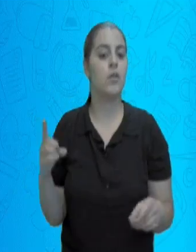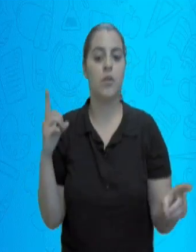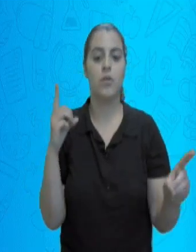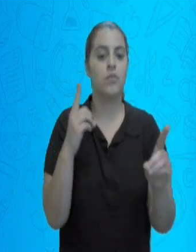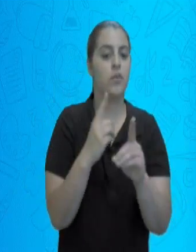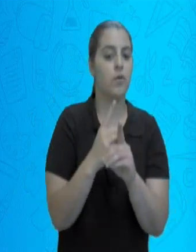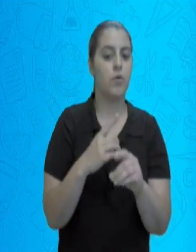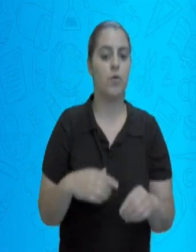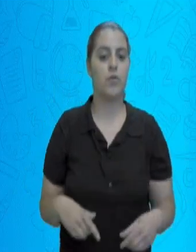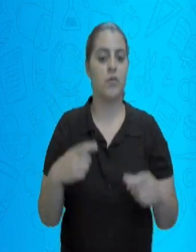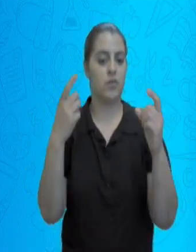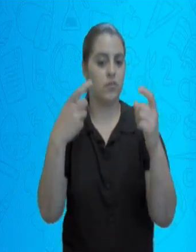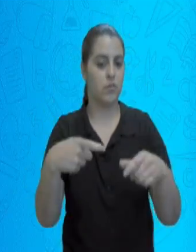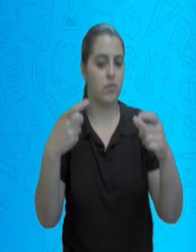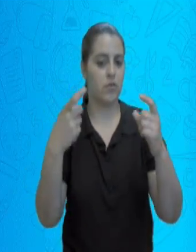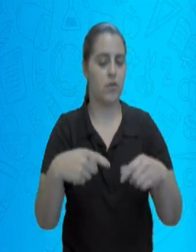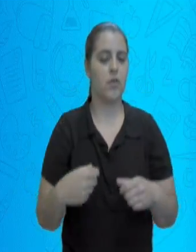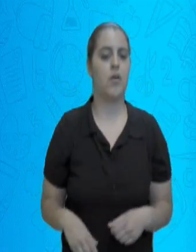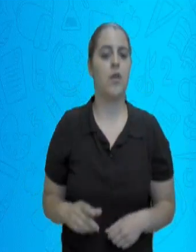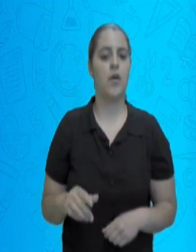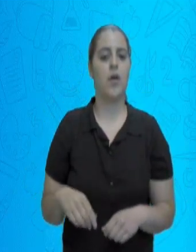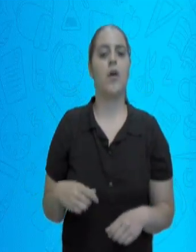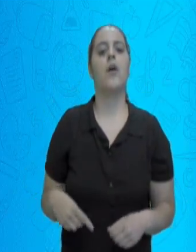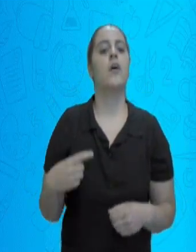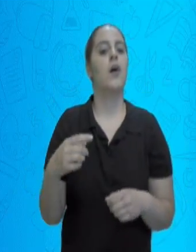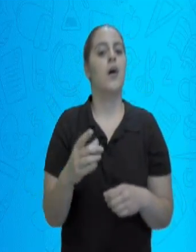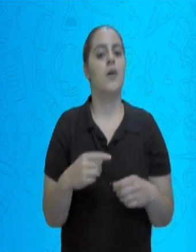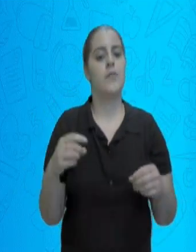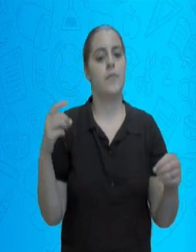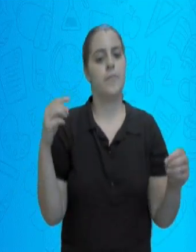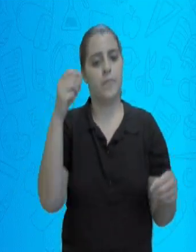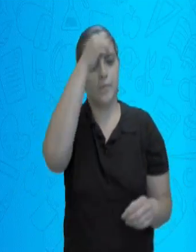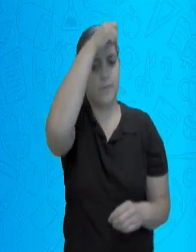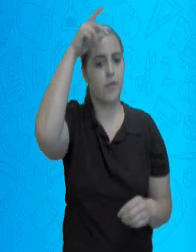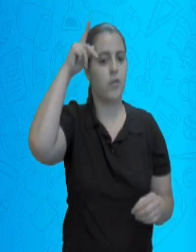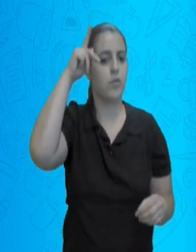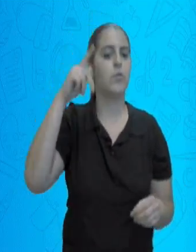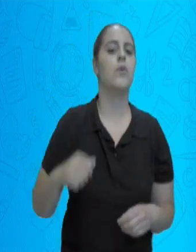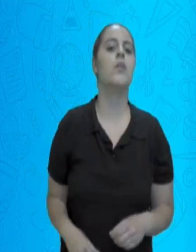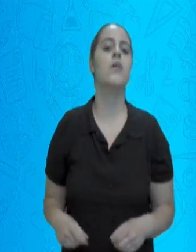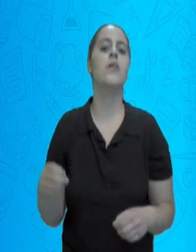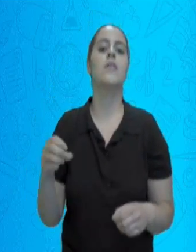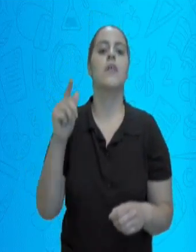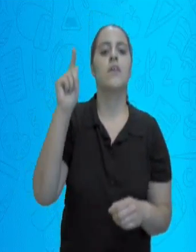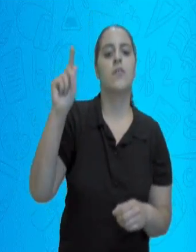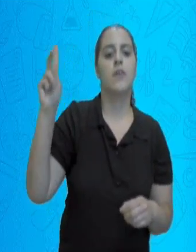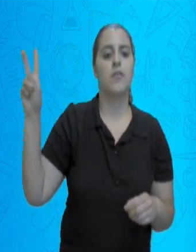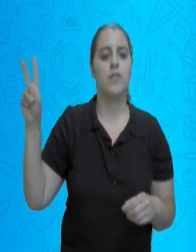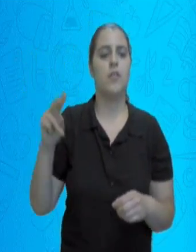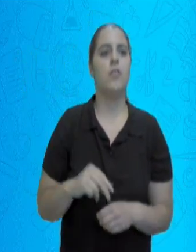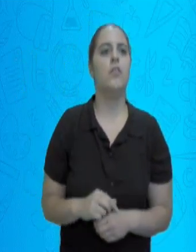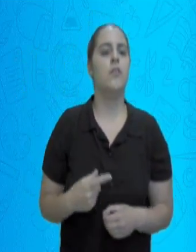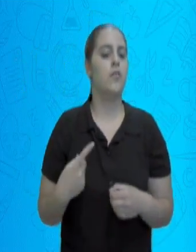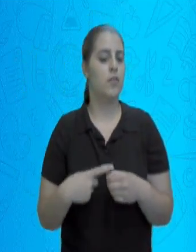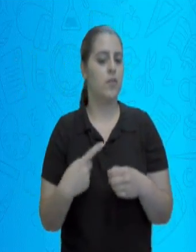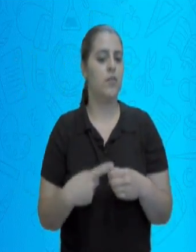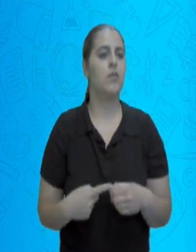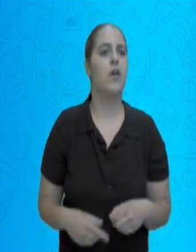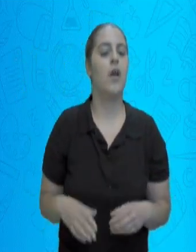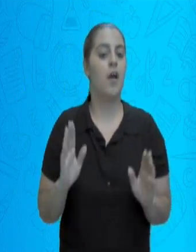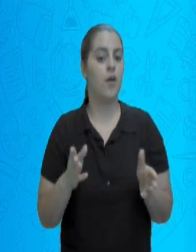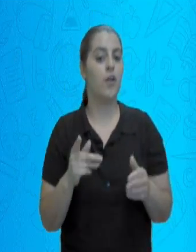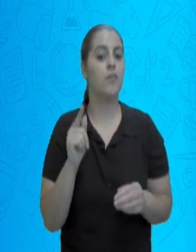nesses distritos. A prefeitura está aqui na cidade de Governador Valadares. Agora é com